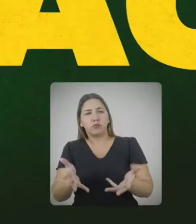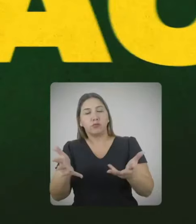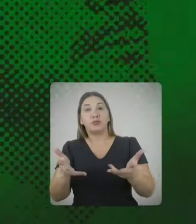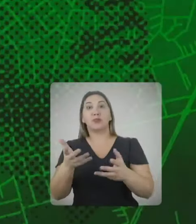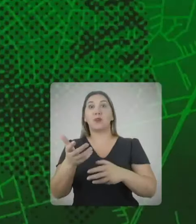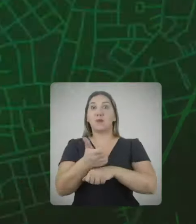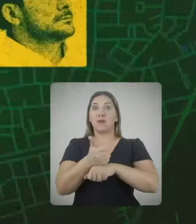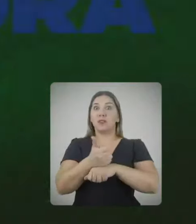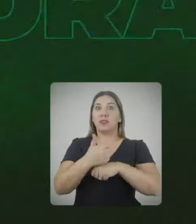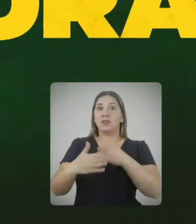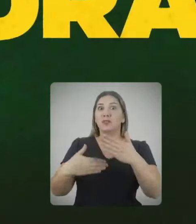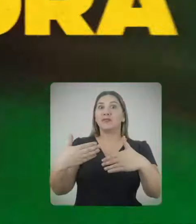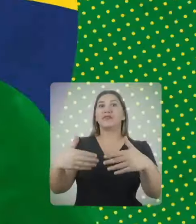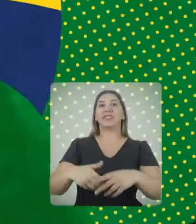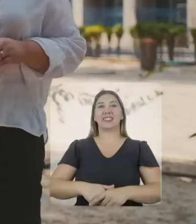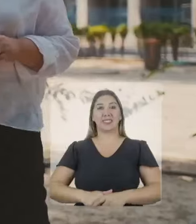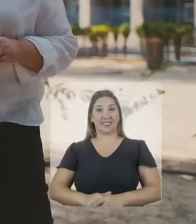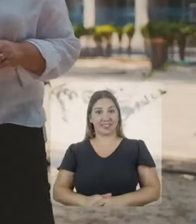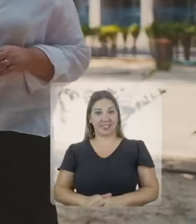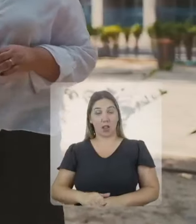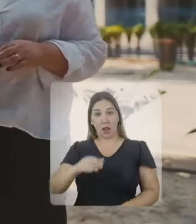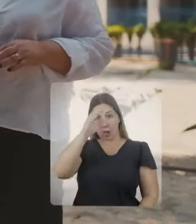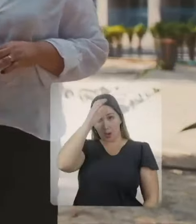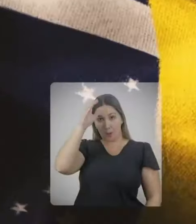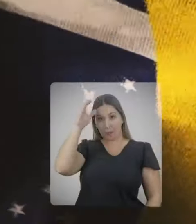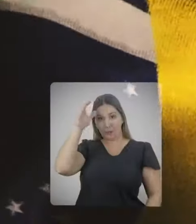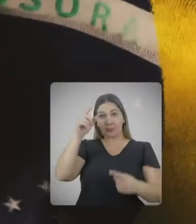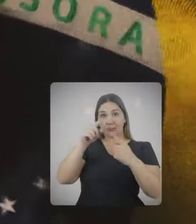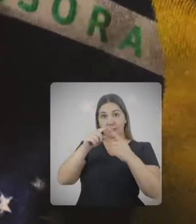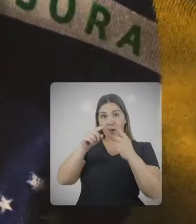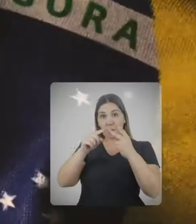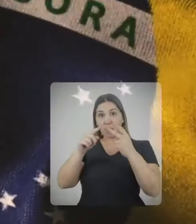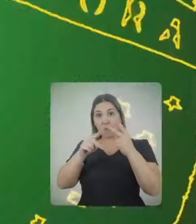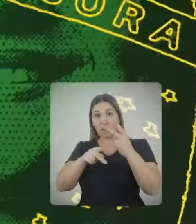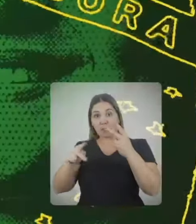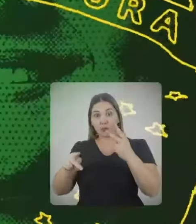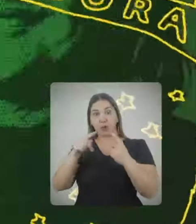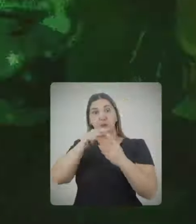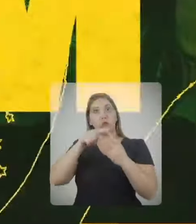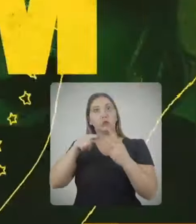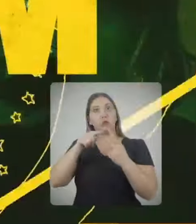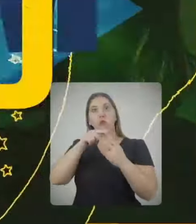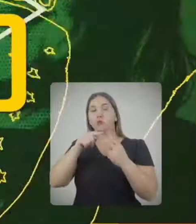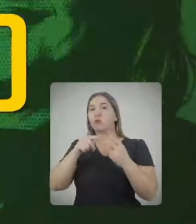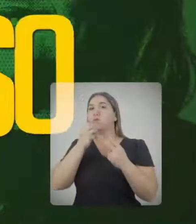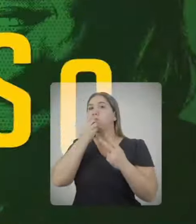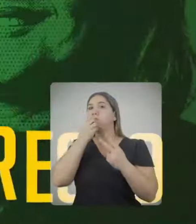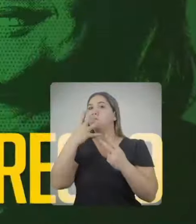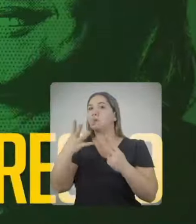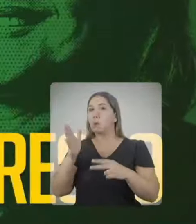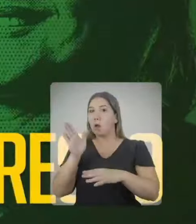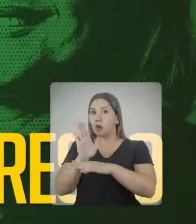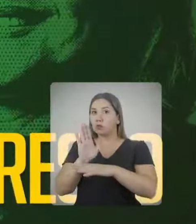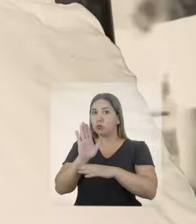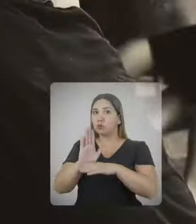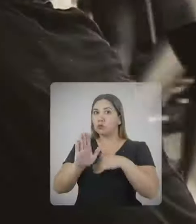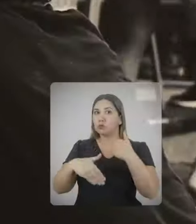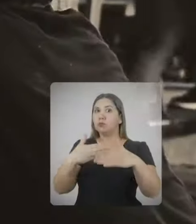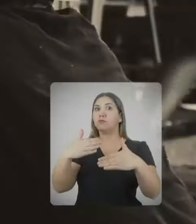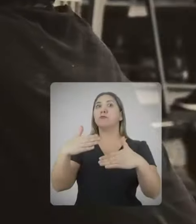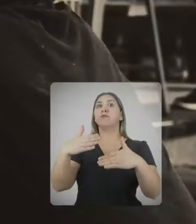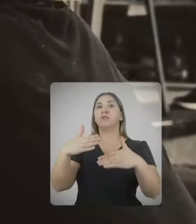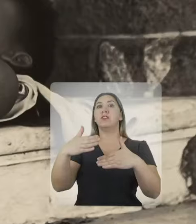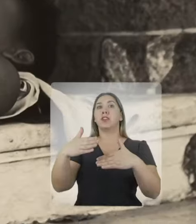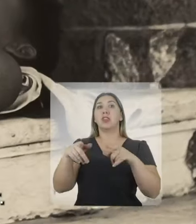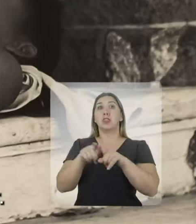carreiras. Com o capitão e a professora lado a lado, temos a verdadeira oportunidade de ter ordem e progresso para Manaus.